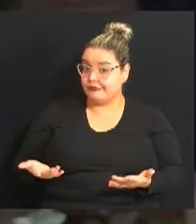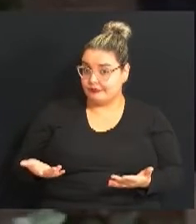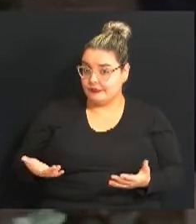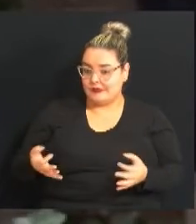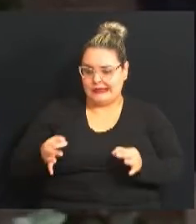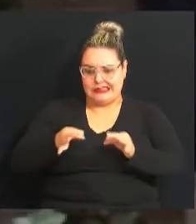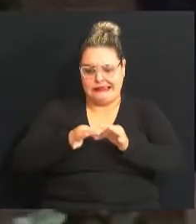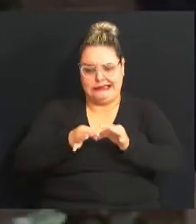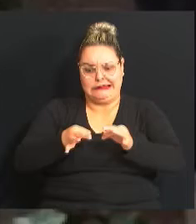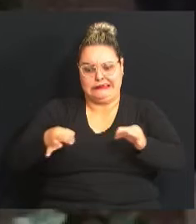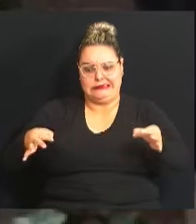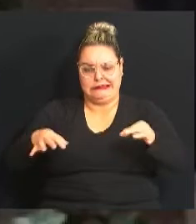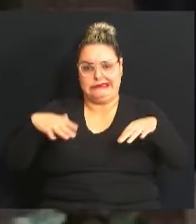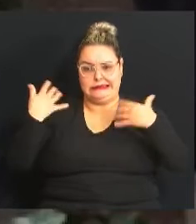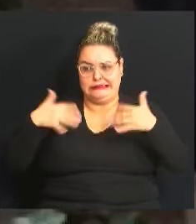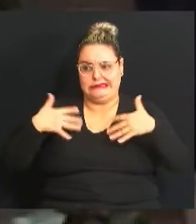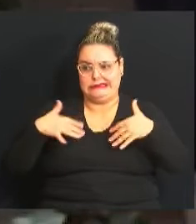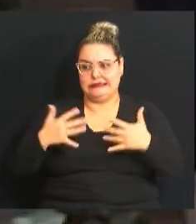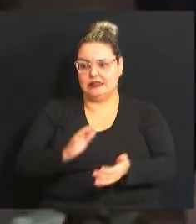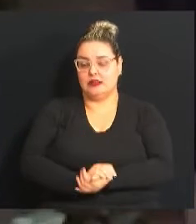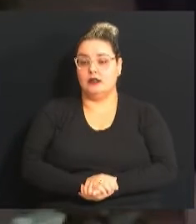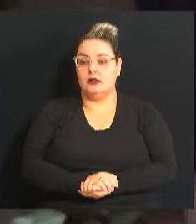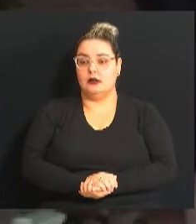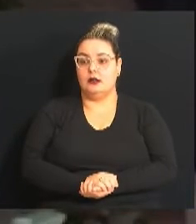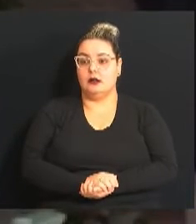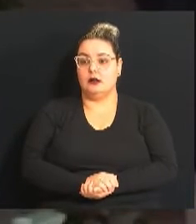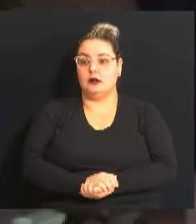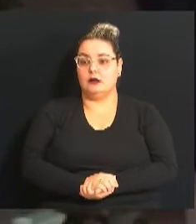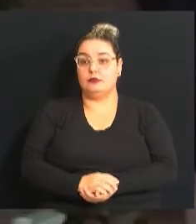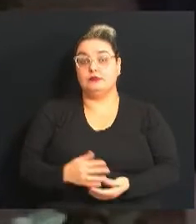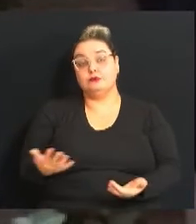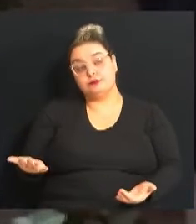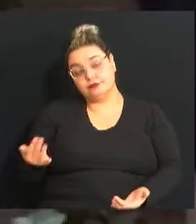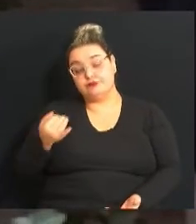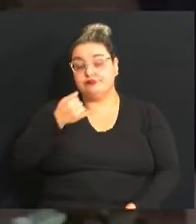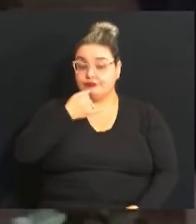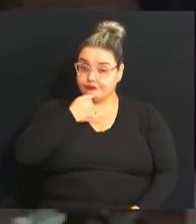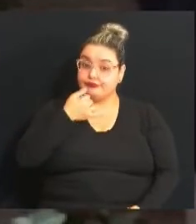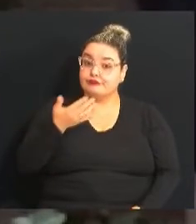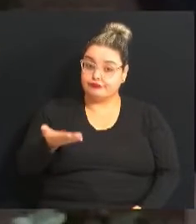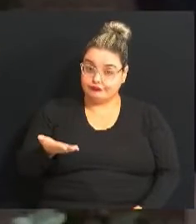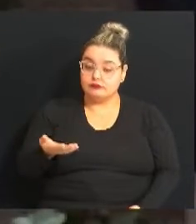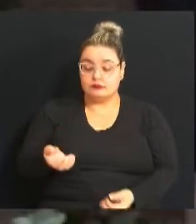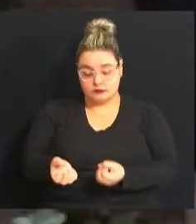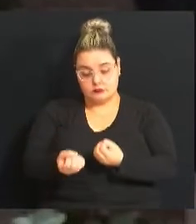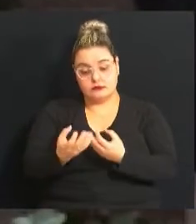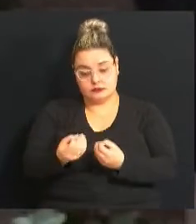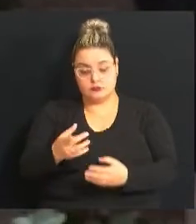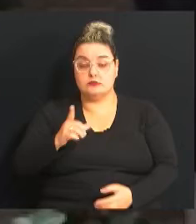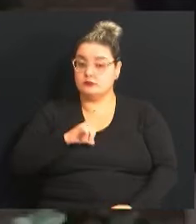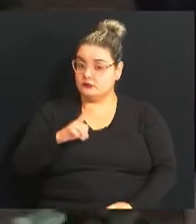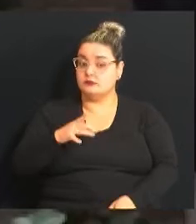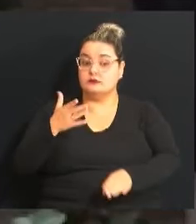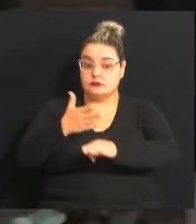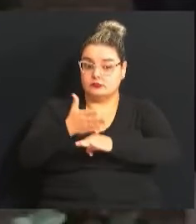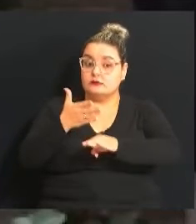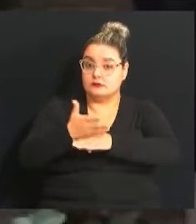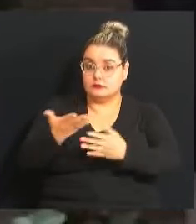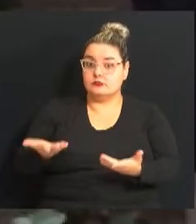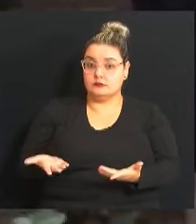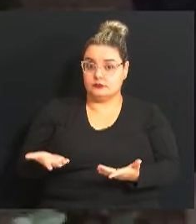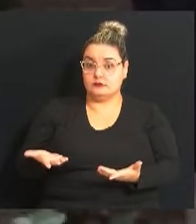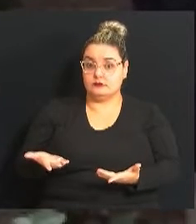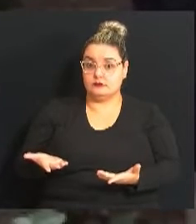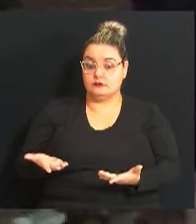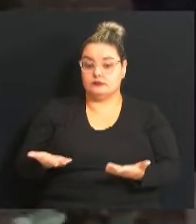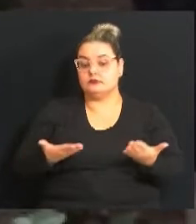maior ainda. E, infelizmente, né, são dados também que a gente tem acesso, os